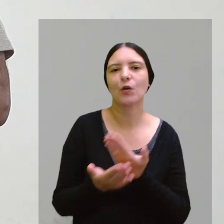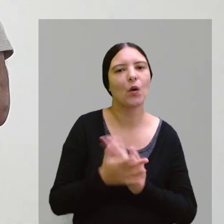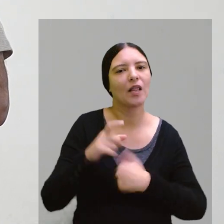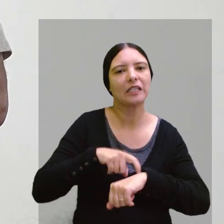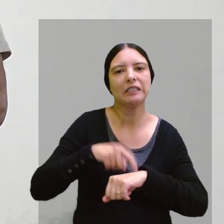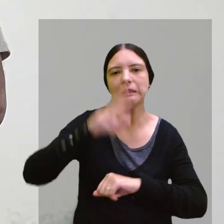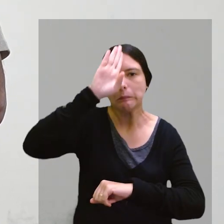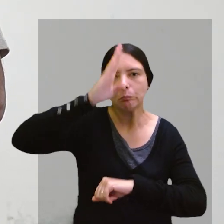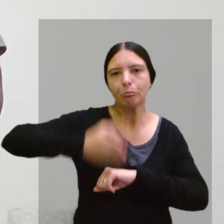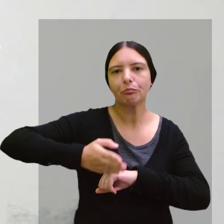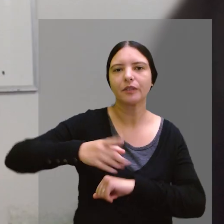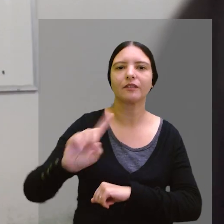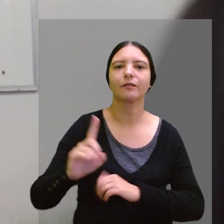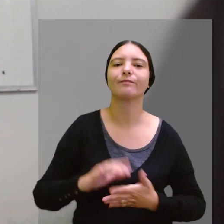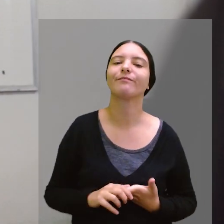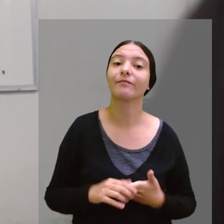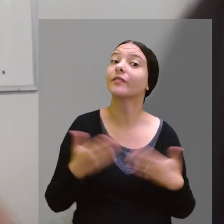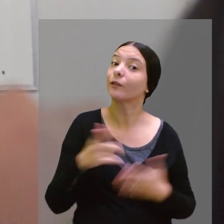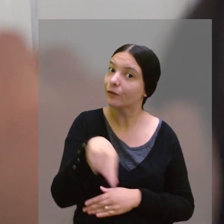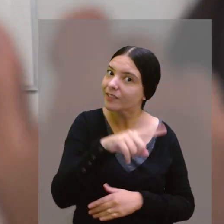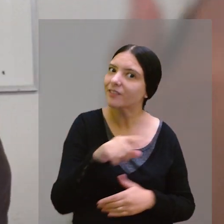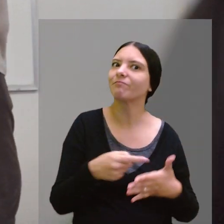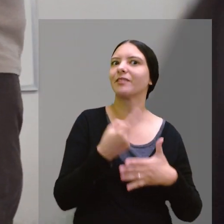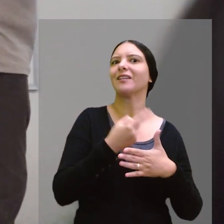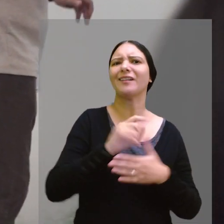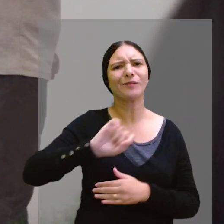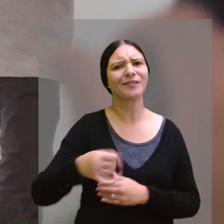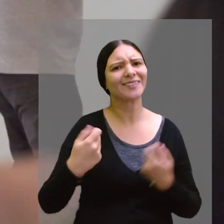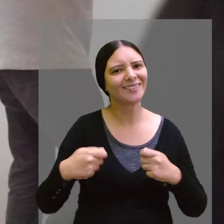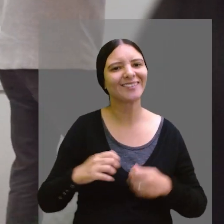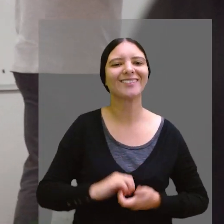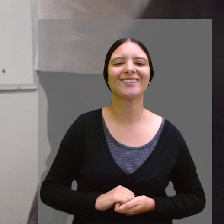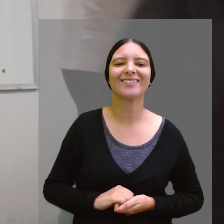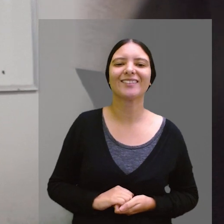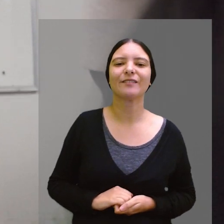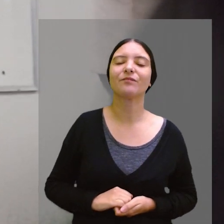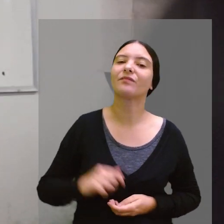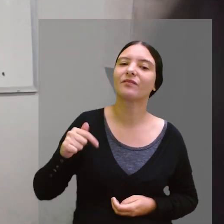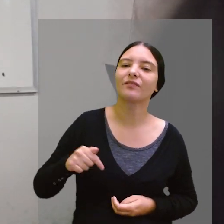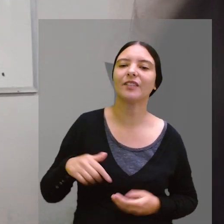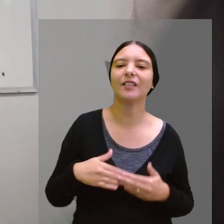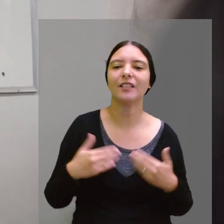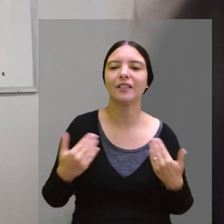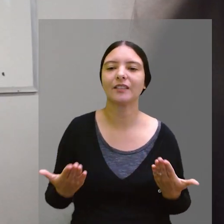tempo integral. Então, vocês são privilegiados, têm que aproveitar isso. Aqui,